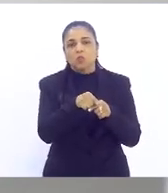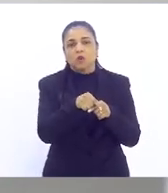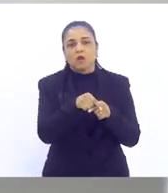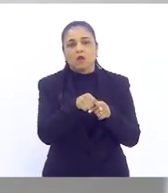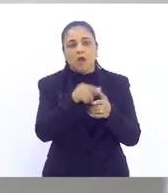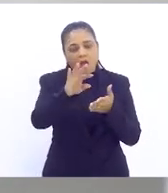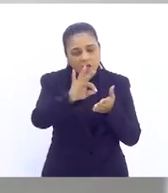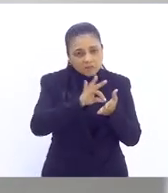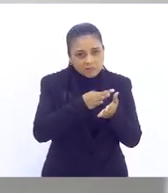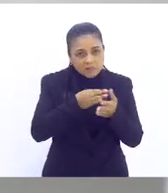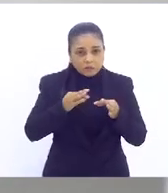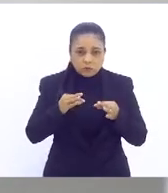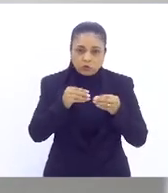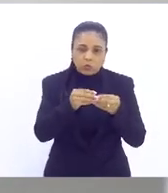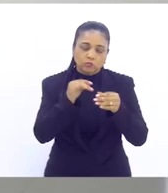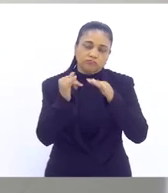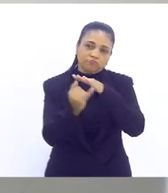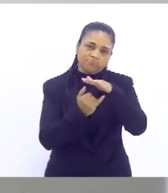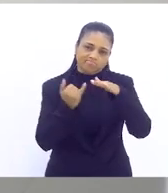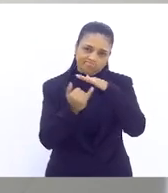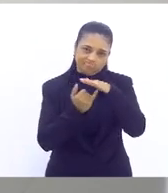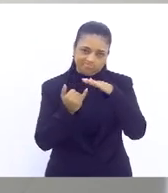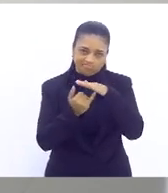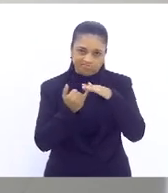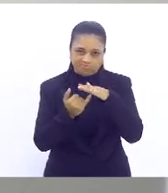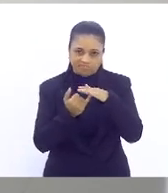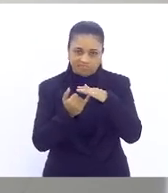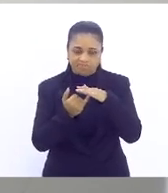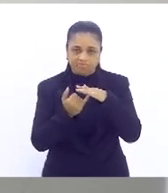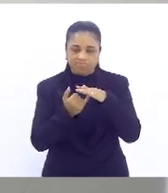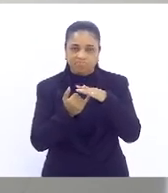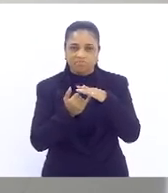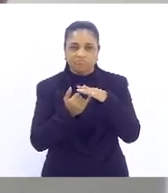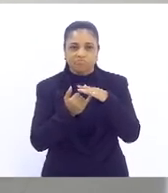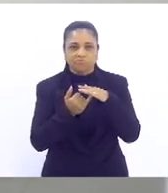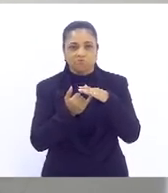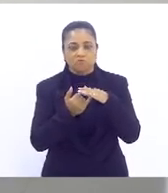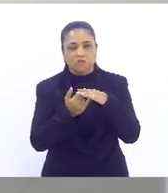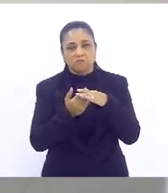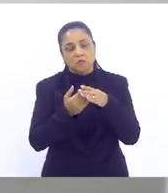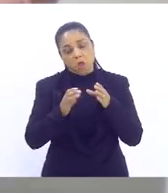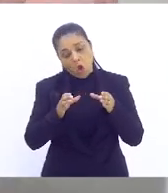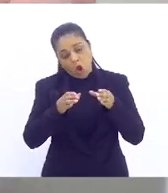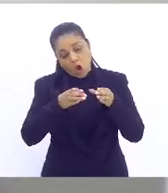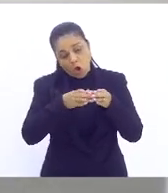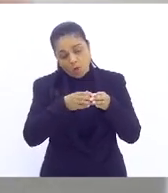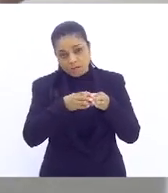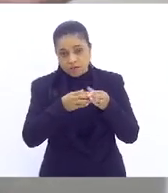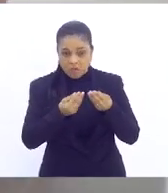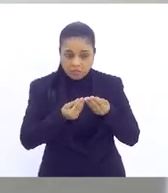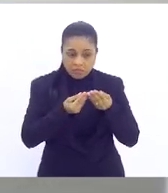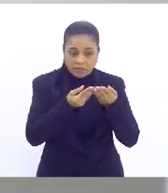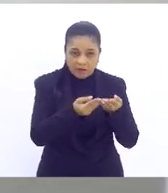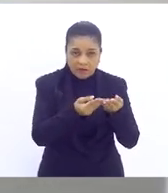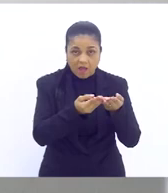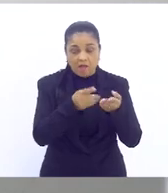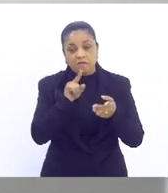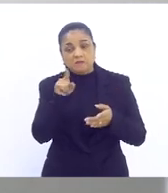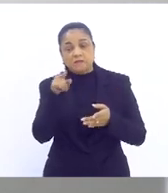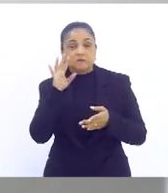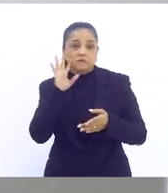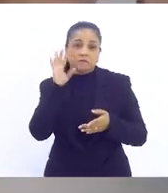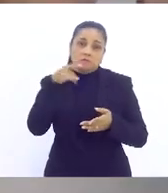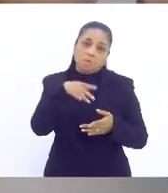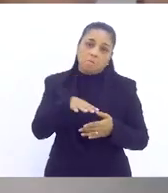Assinado por todas essas entidades aí aí eu não sei se seria para comissão que seria melhor vocês decidem